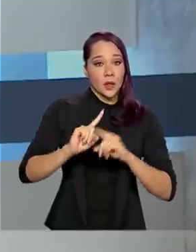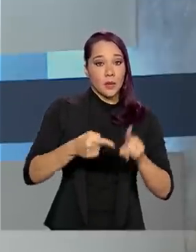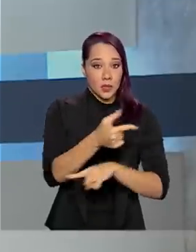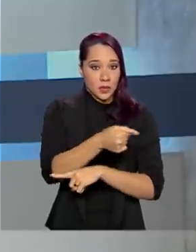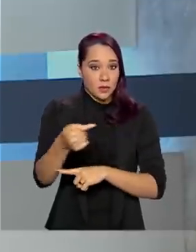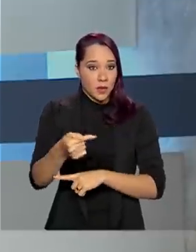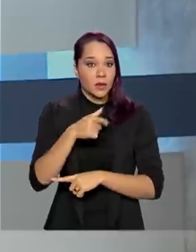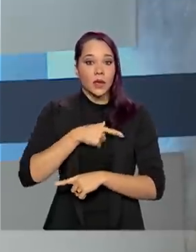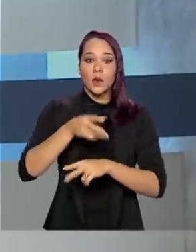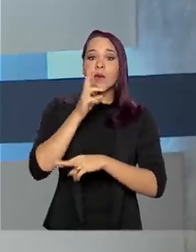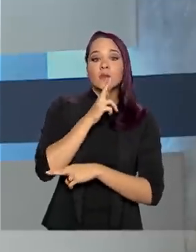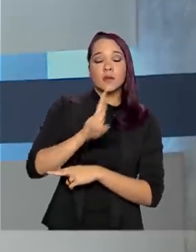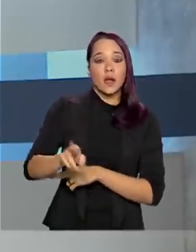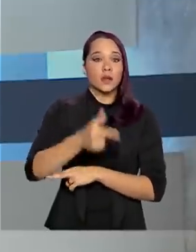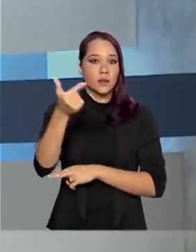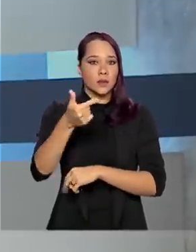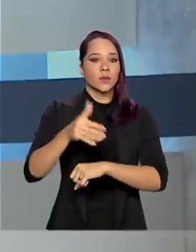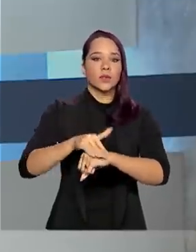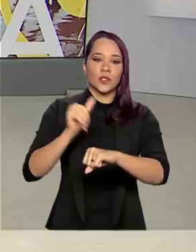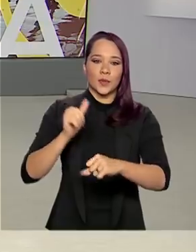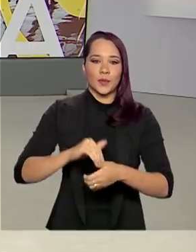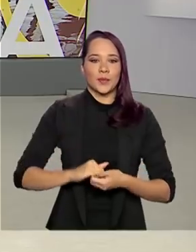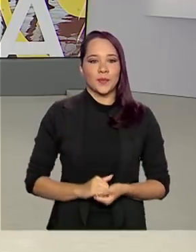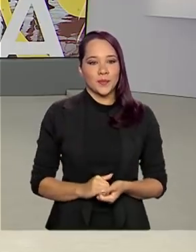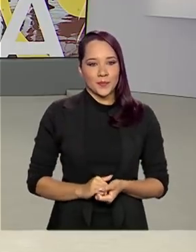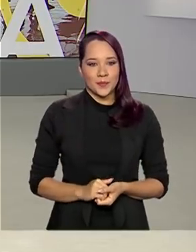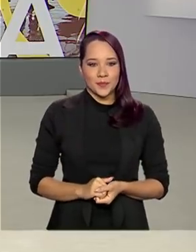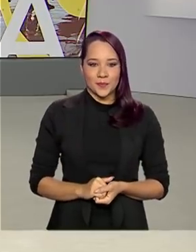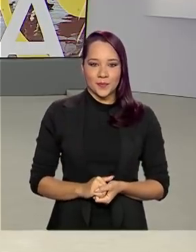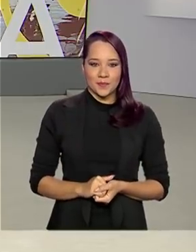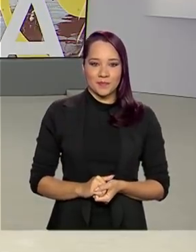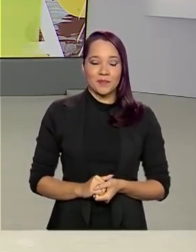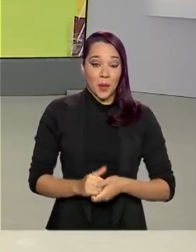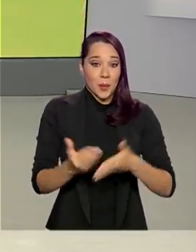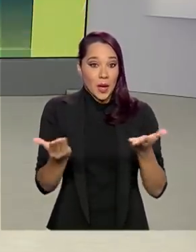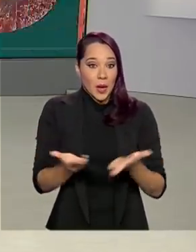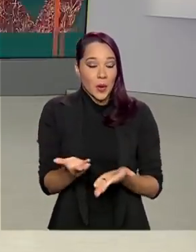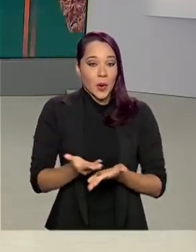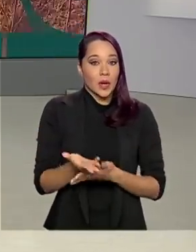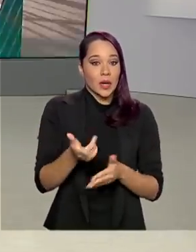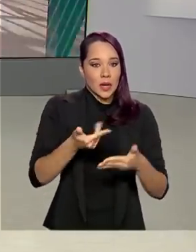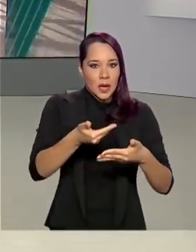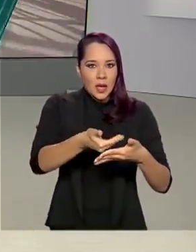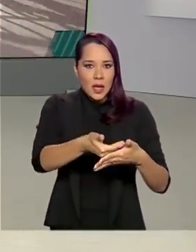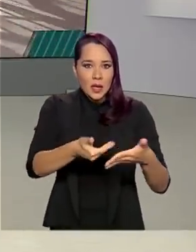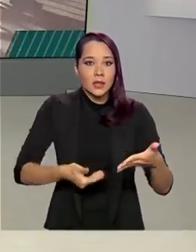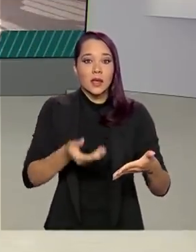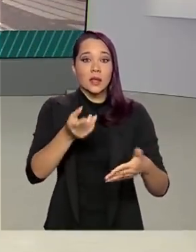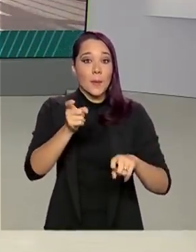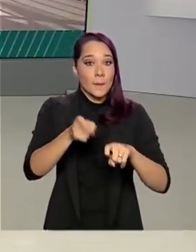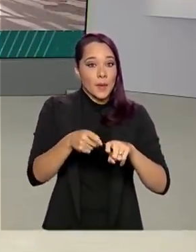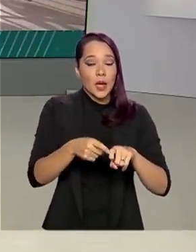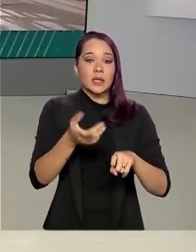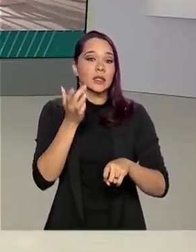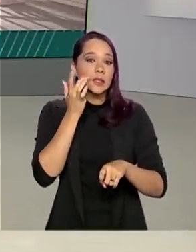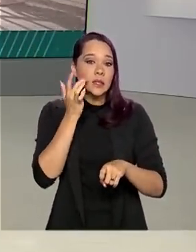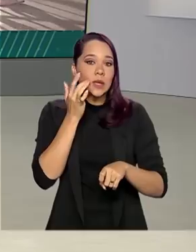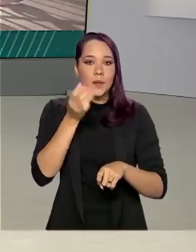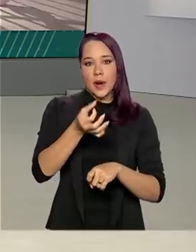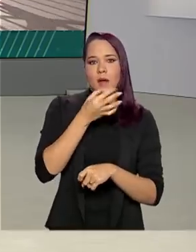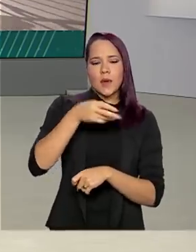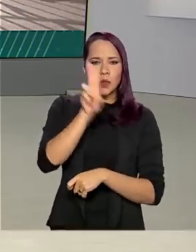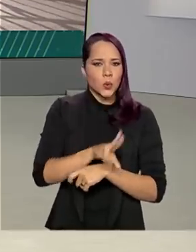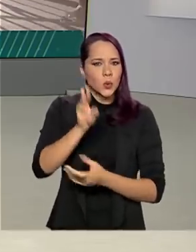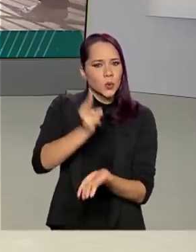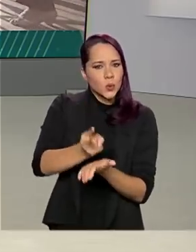semana, sai o resultado da segunda chamada. A partir de agora, receitas médicas e odontológicas para remédios de